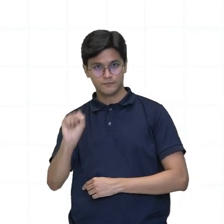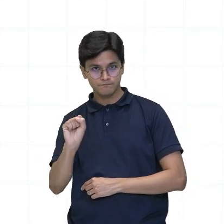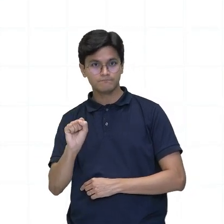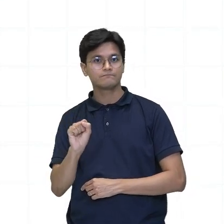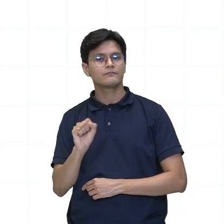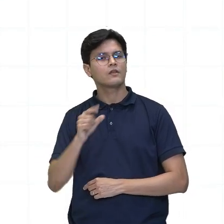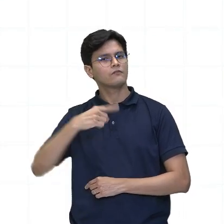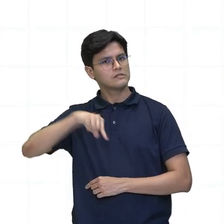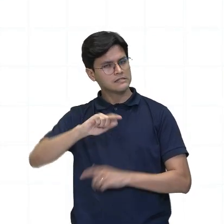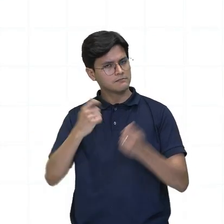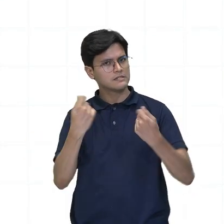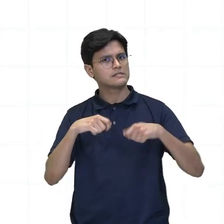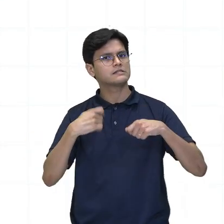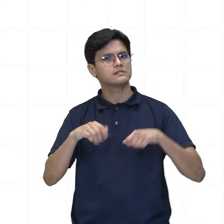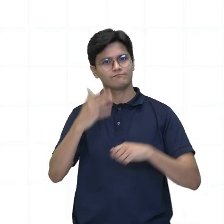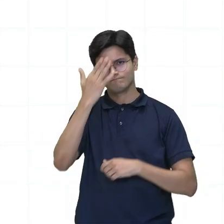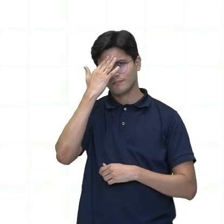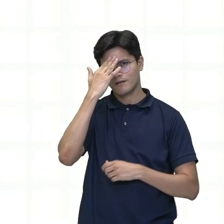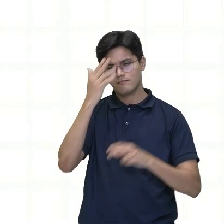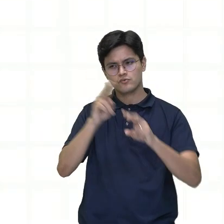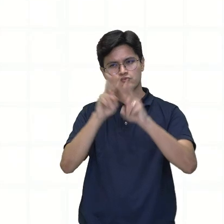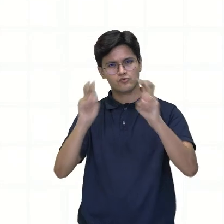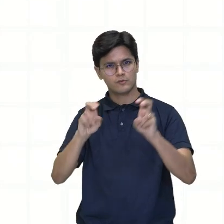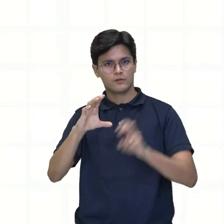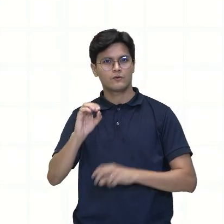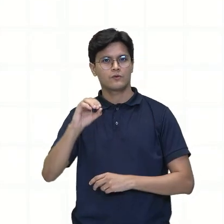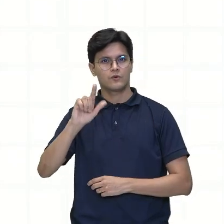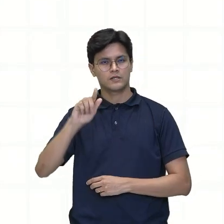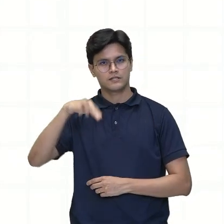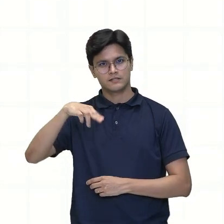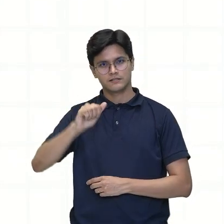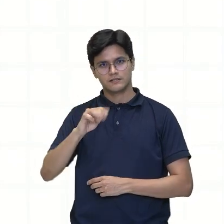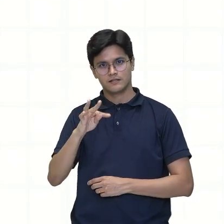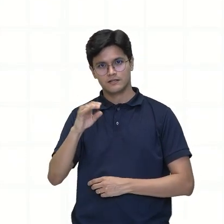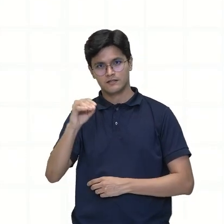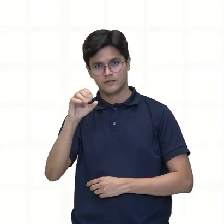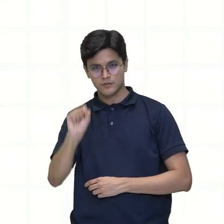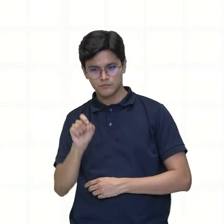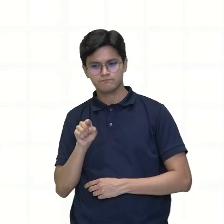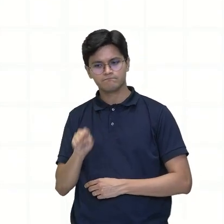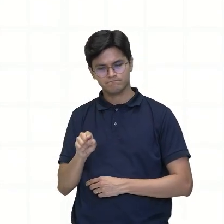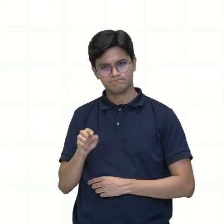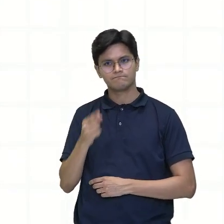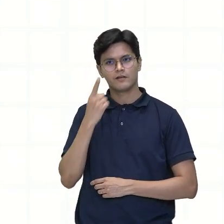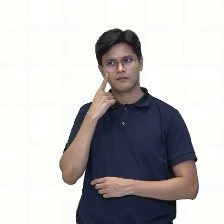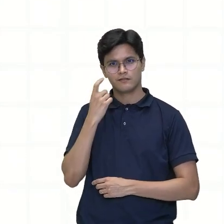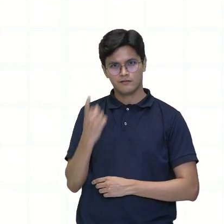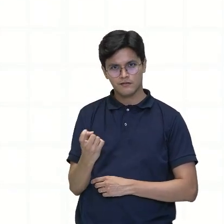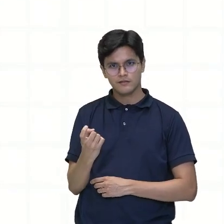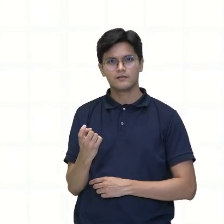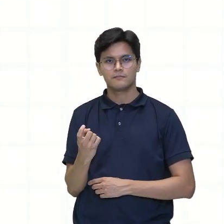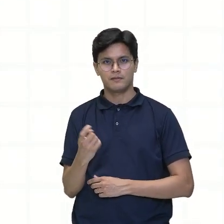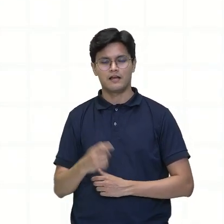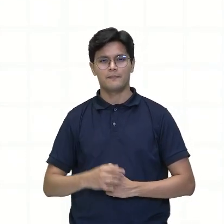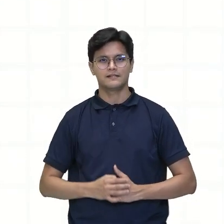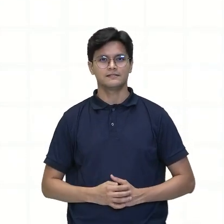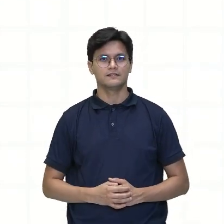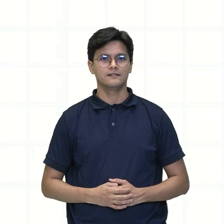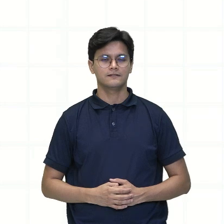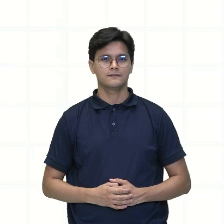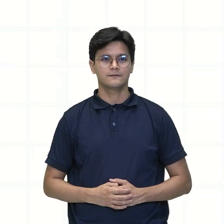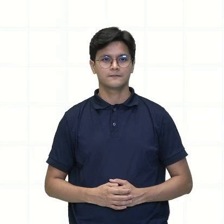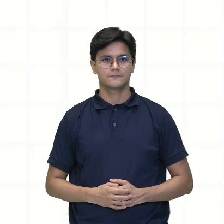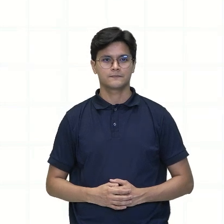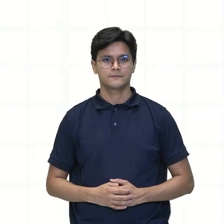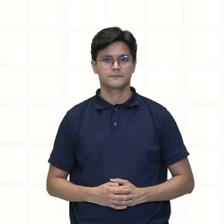amigo deles, olha, eles são muito legais, são muito importantes e interessantes quando você vai fazendo uma pesquisa no texto para